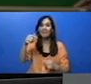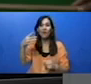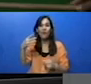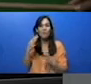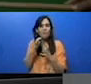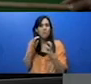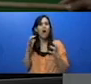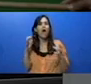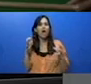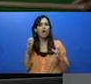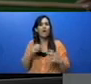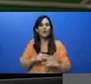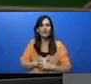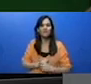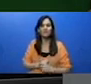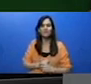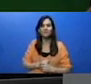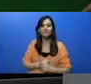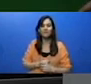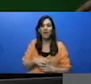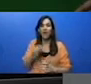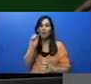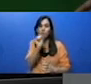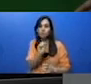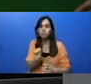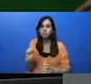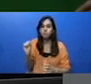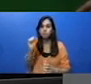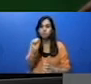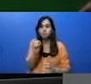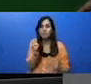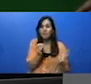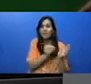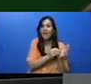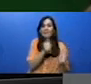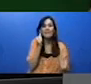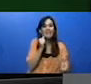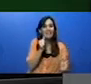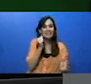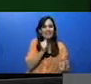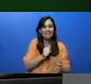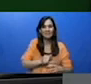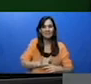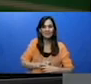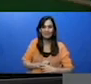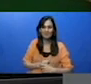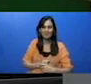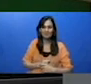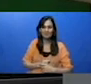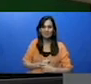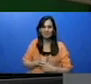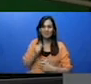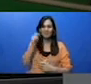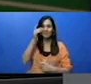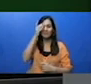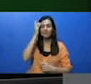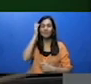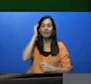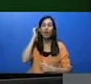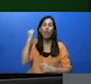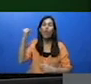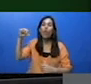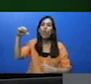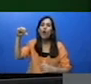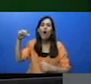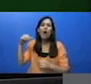974 é maior do que 872. Então, quem marcou o ponto? A Alessandra novamente. Nona